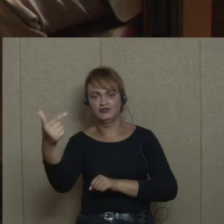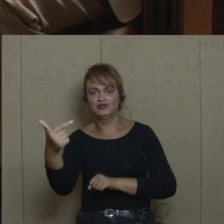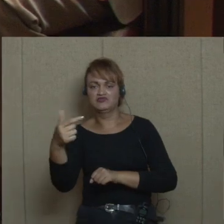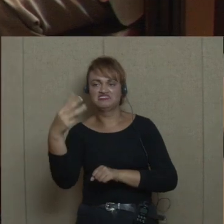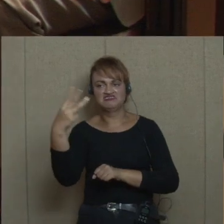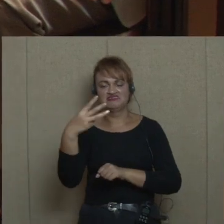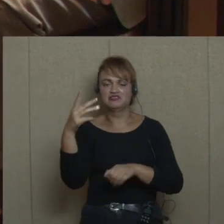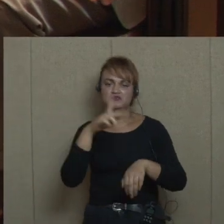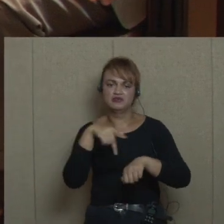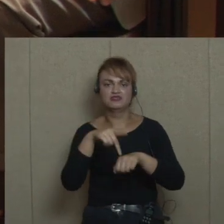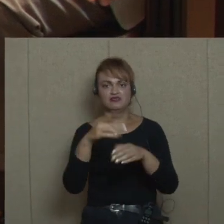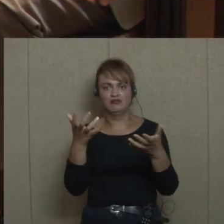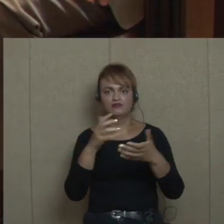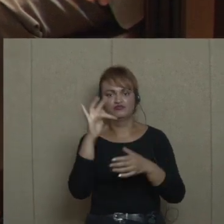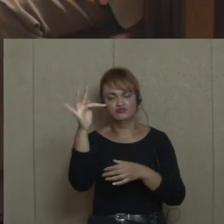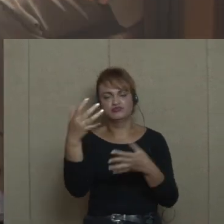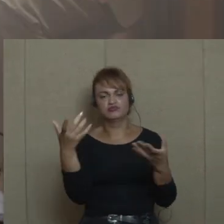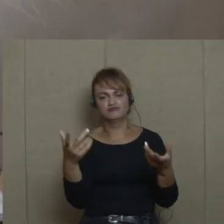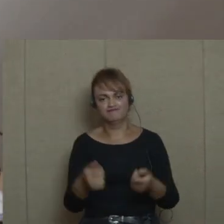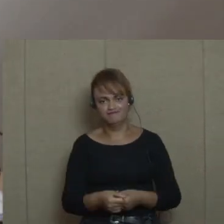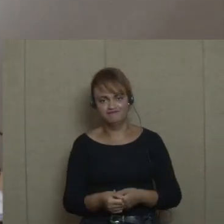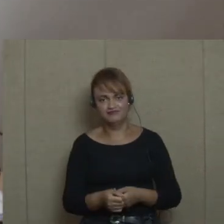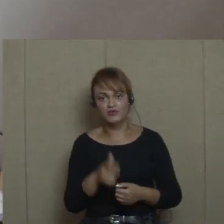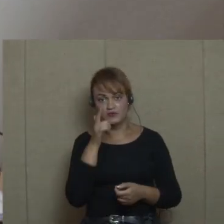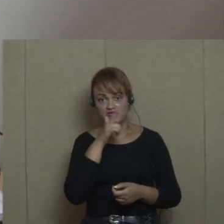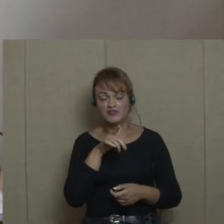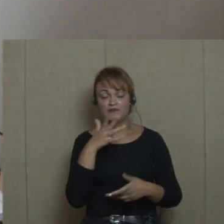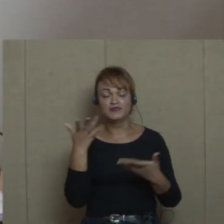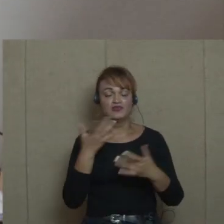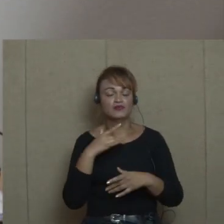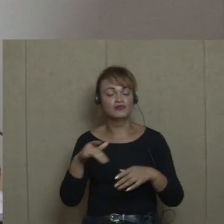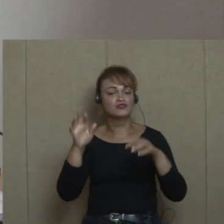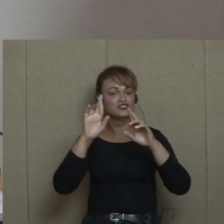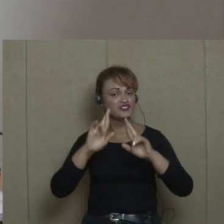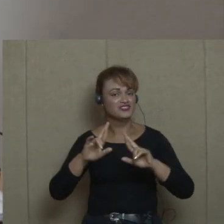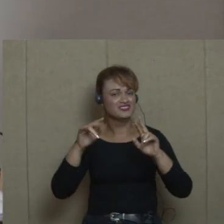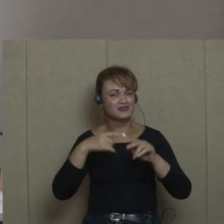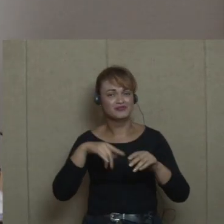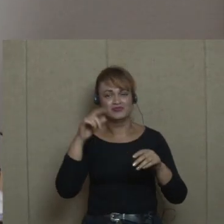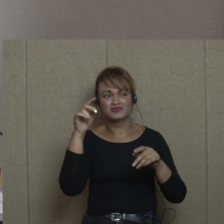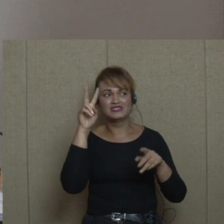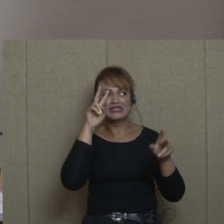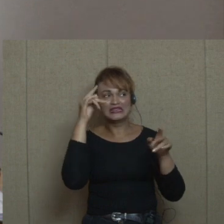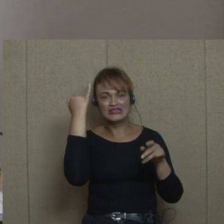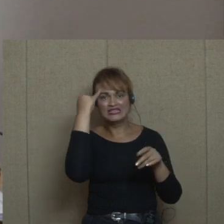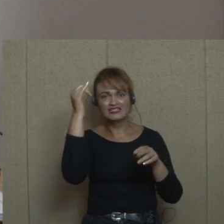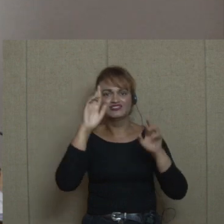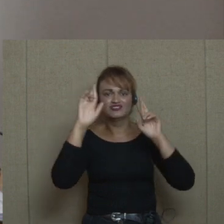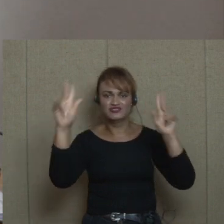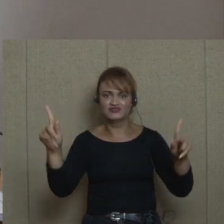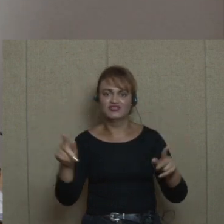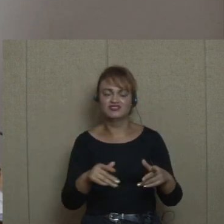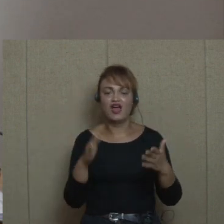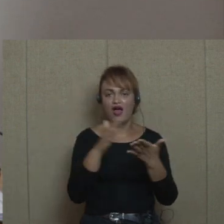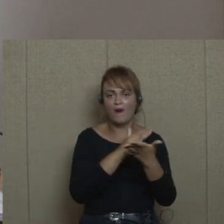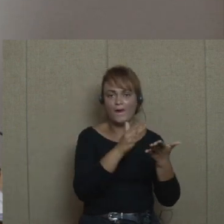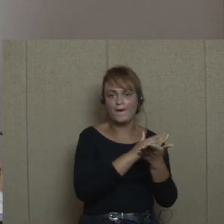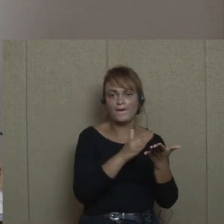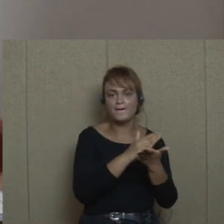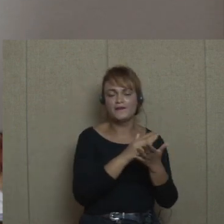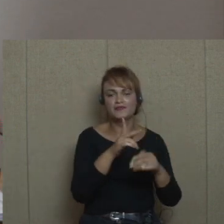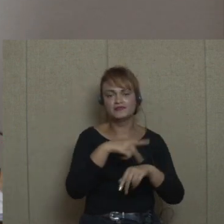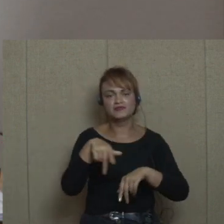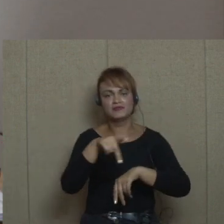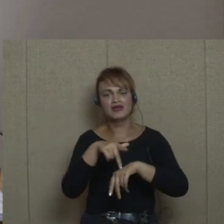33. Portanto, temos muitas diferentes visões. Quando falamos de defesa, alguns países querem a